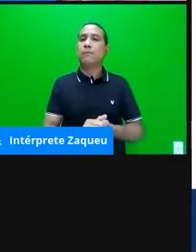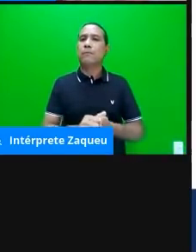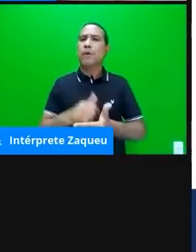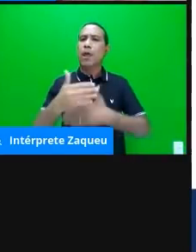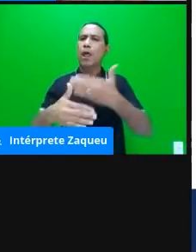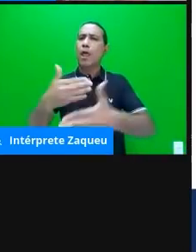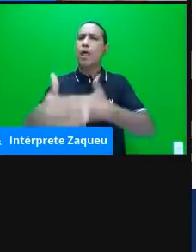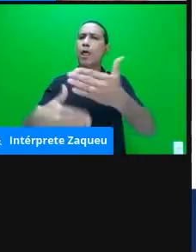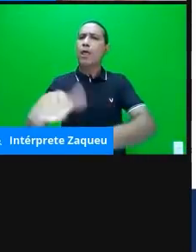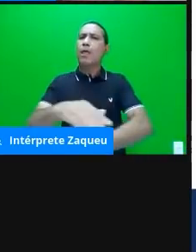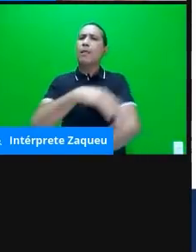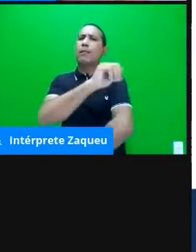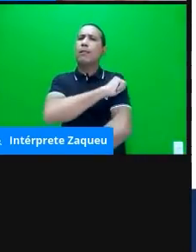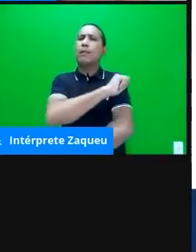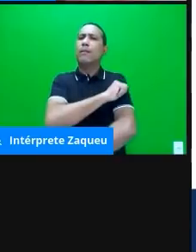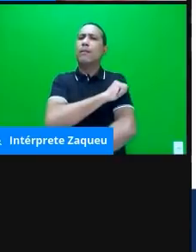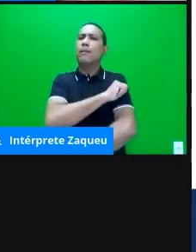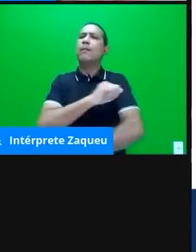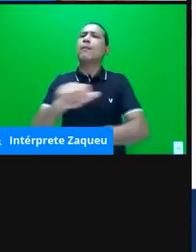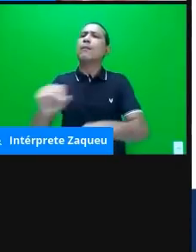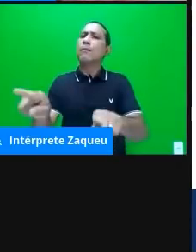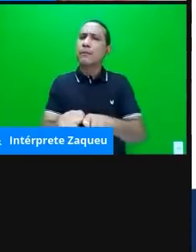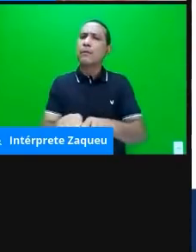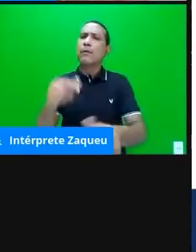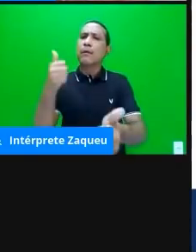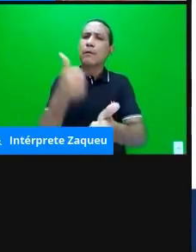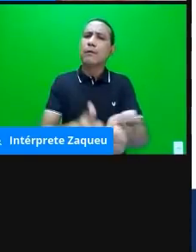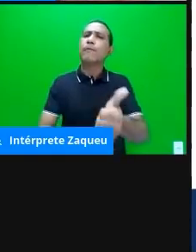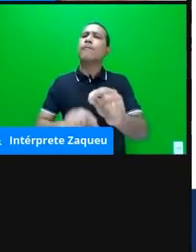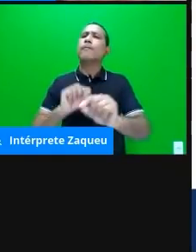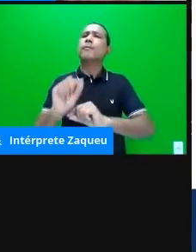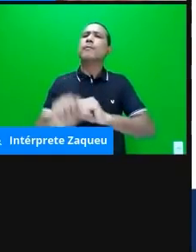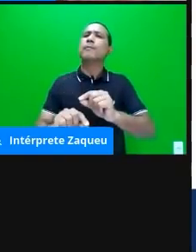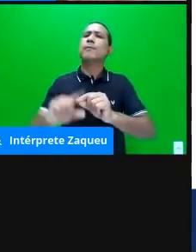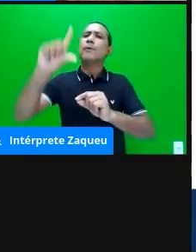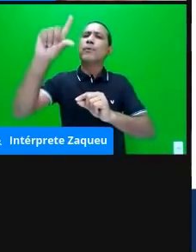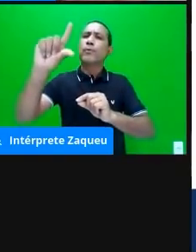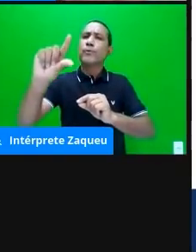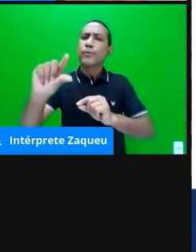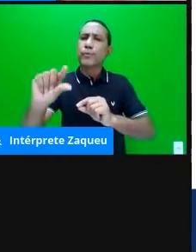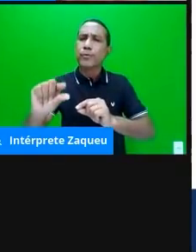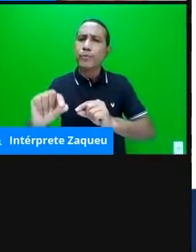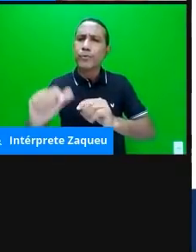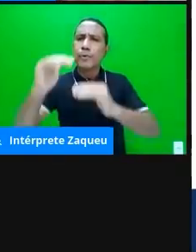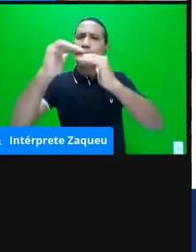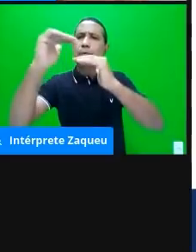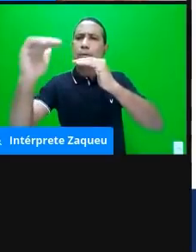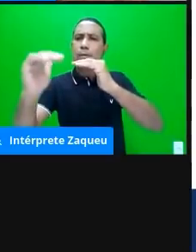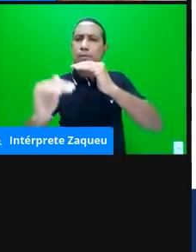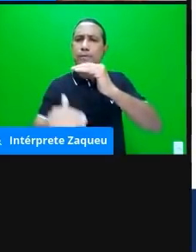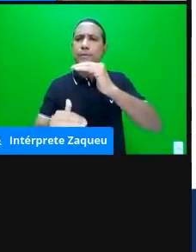avanço de todos os alunos e também a garantia de minimizar um pouco essa desigualdade em relação à